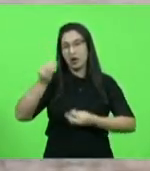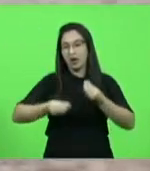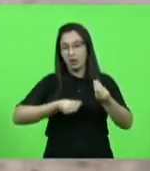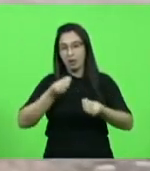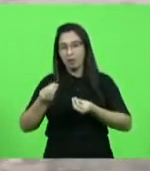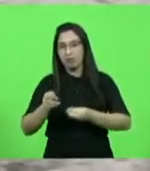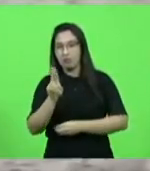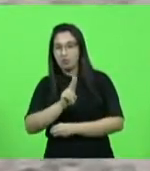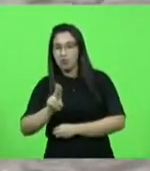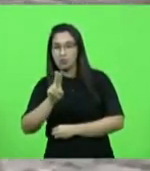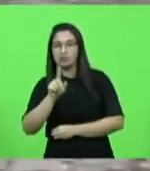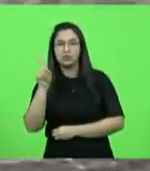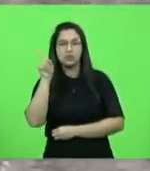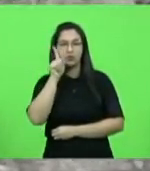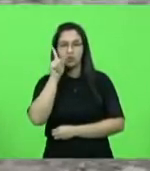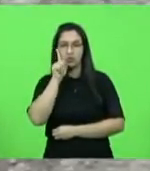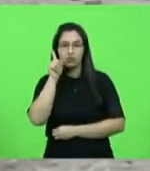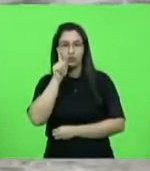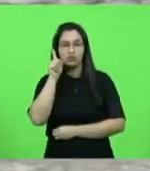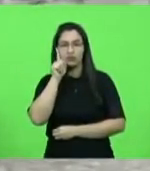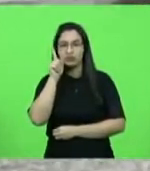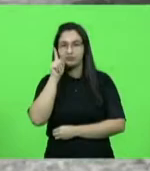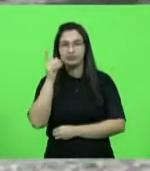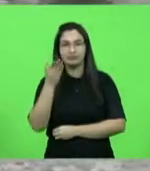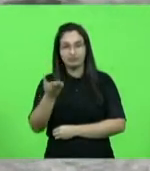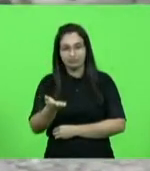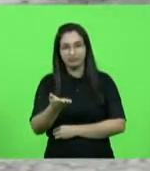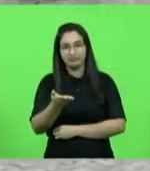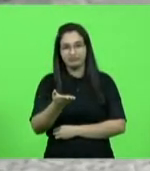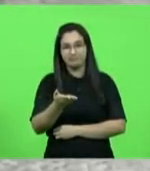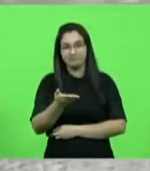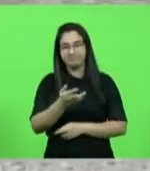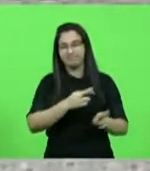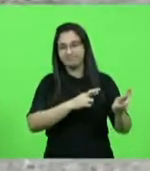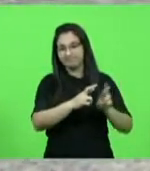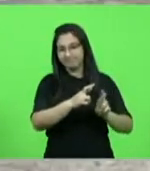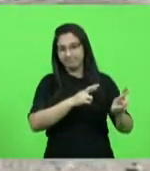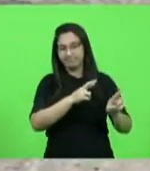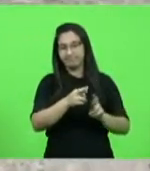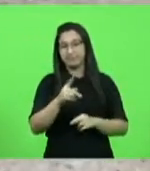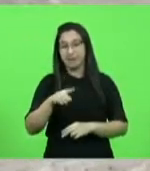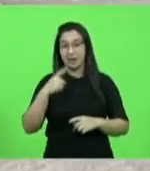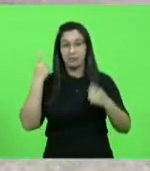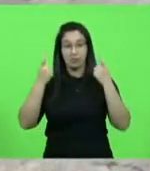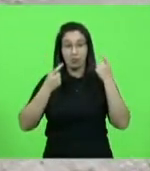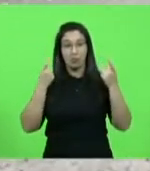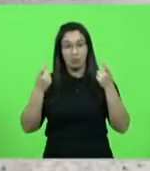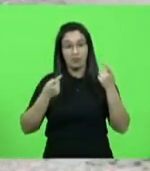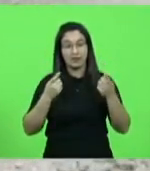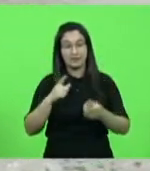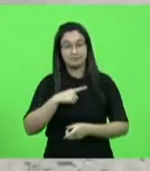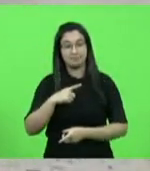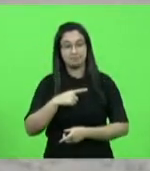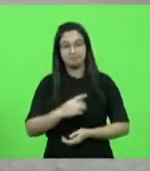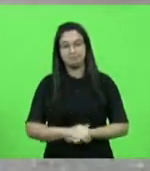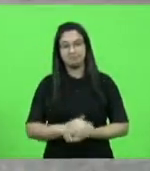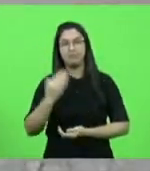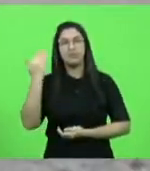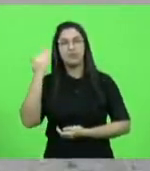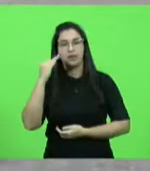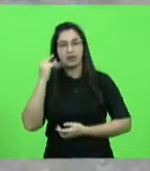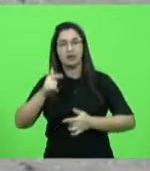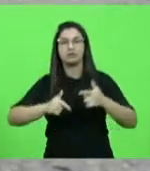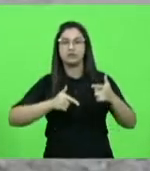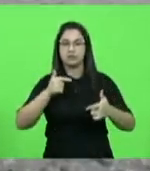transitam todos os dias nessa BR. É uma preocupação muito grande. A gente entende do trabalho do